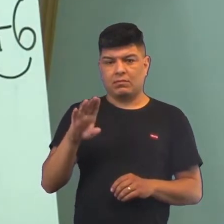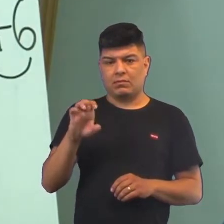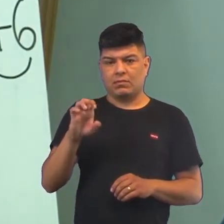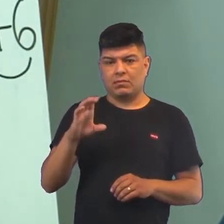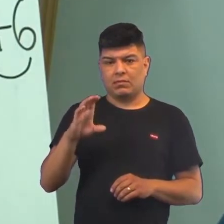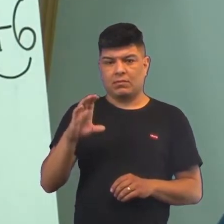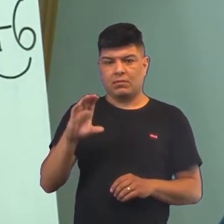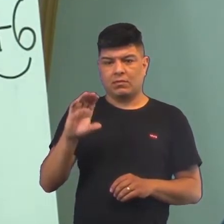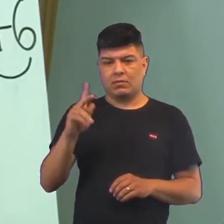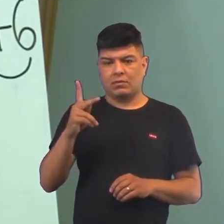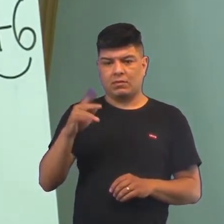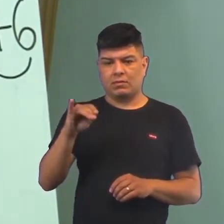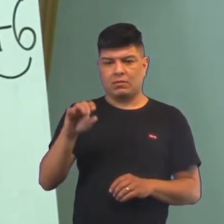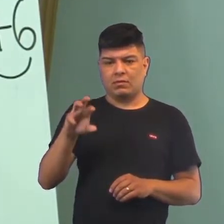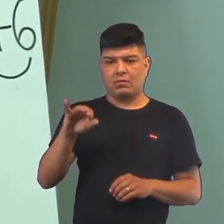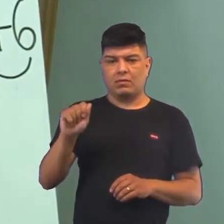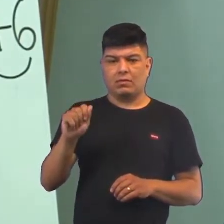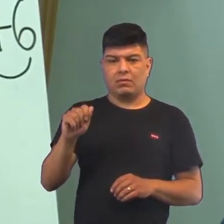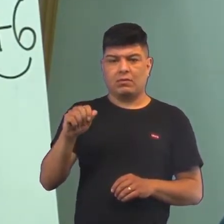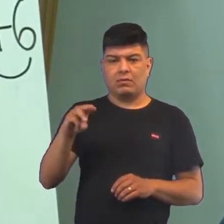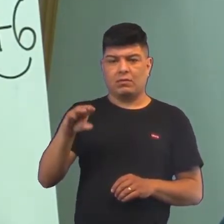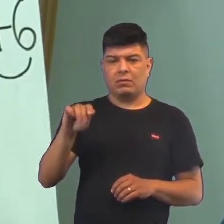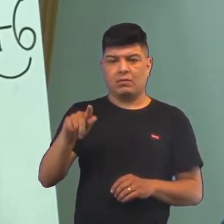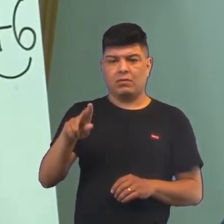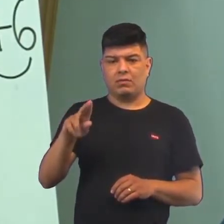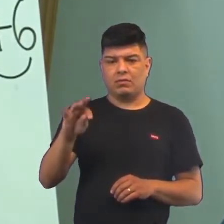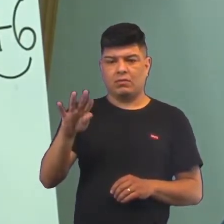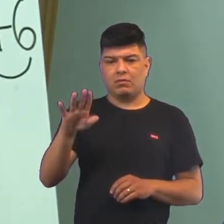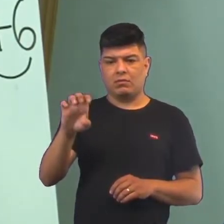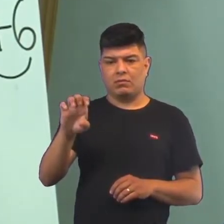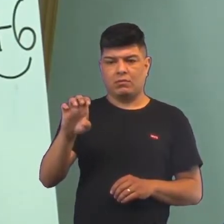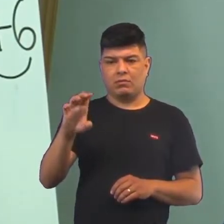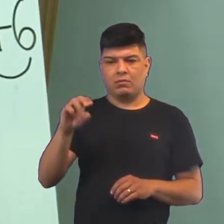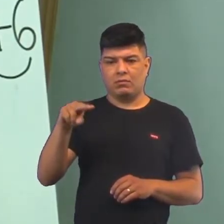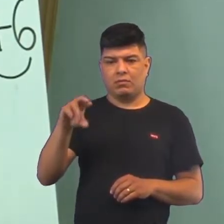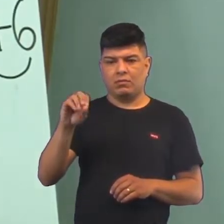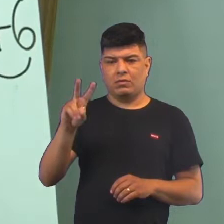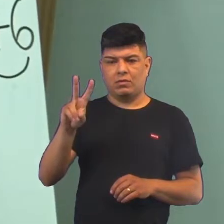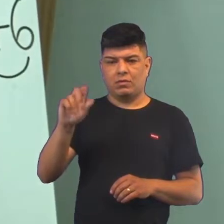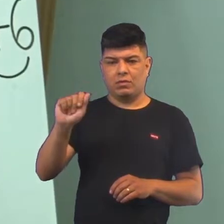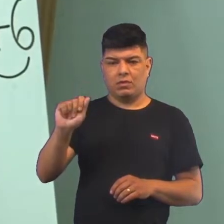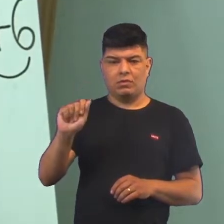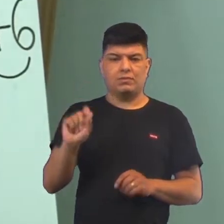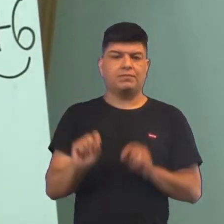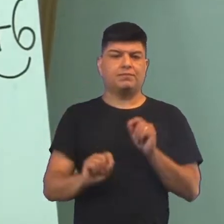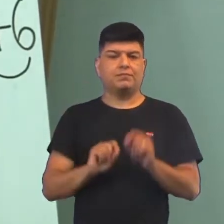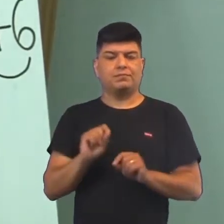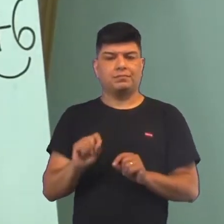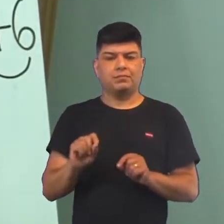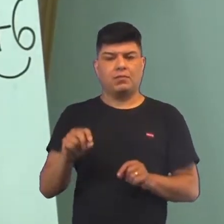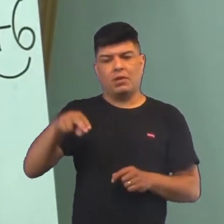cheia, Lua minguante e Lua nova. Falando sobre a Lua nova, o que acontece?